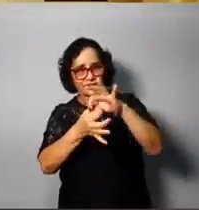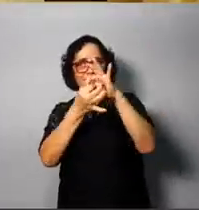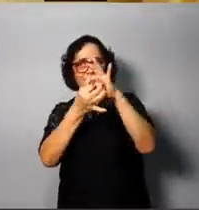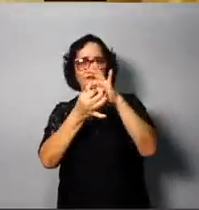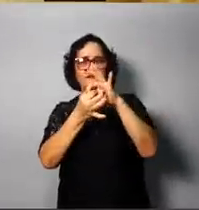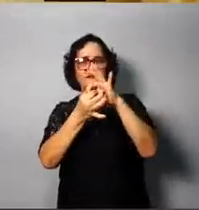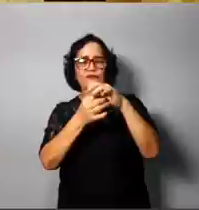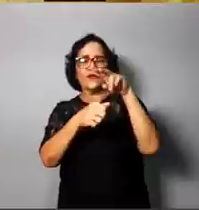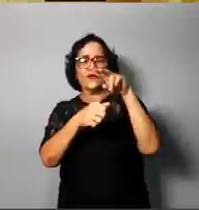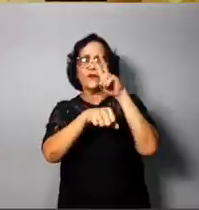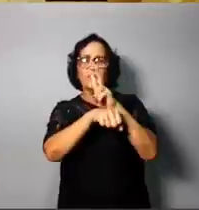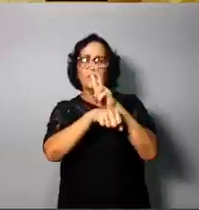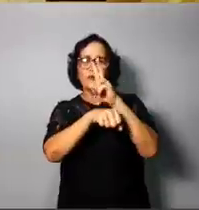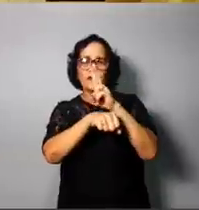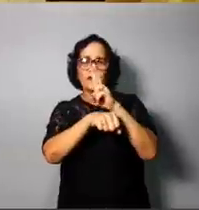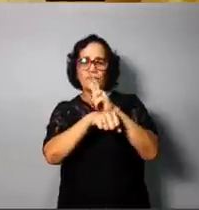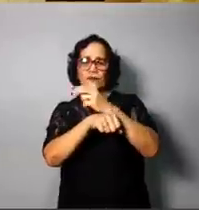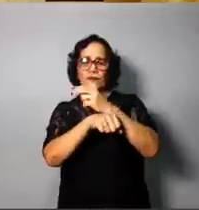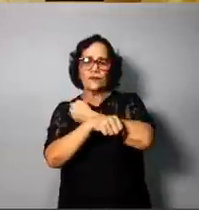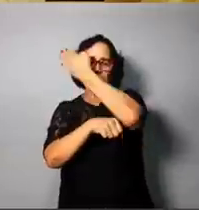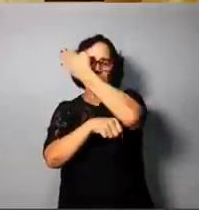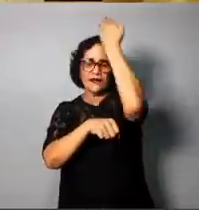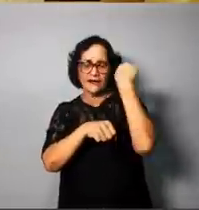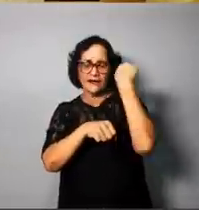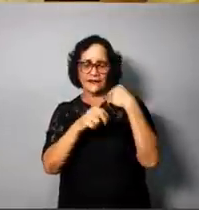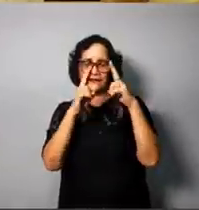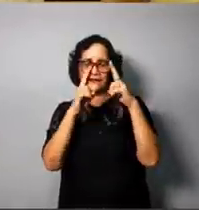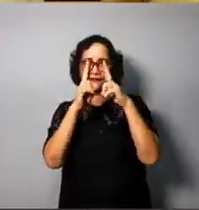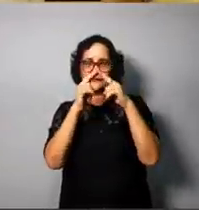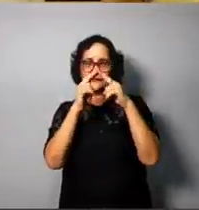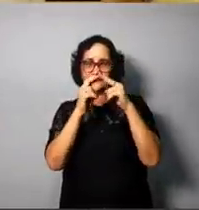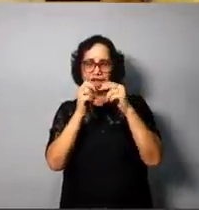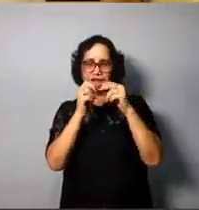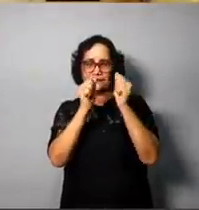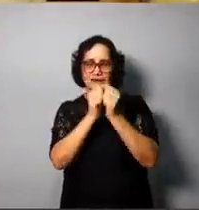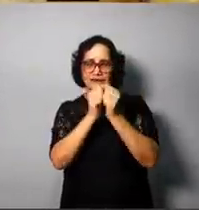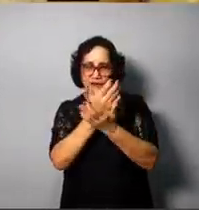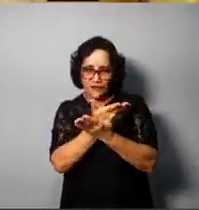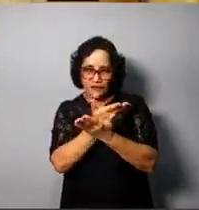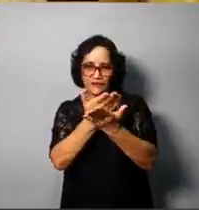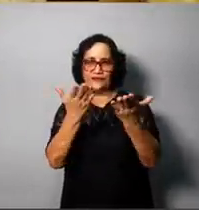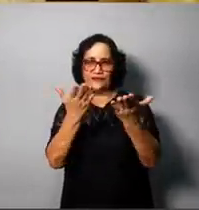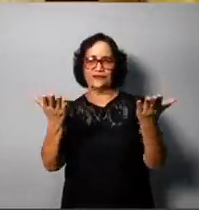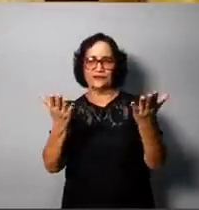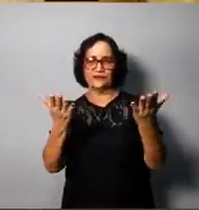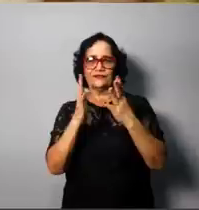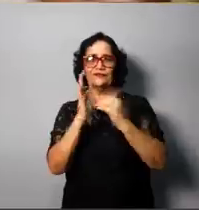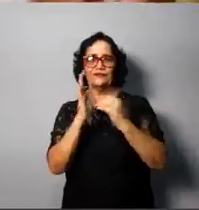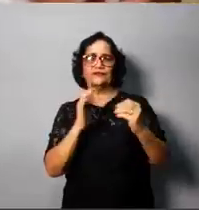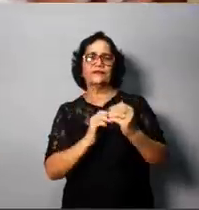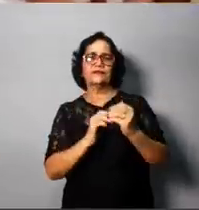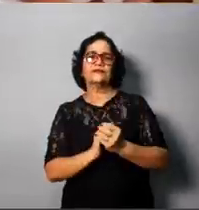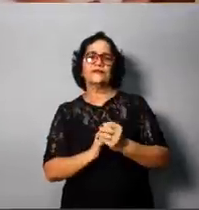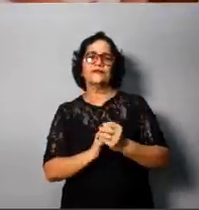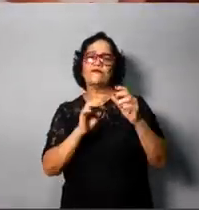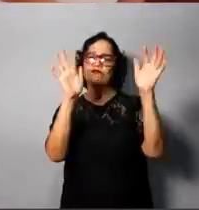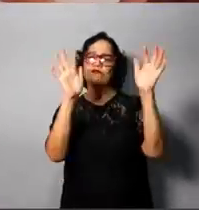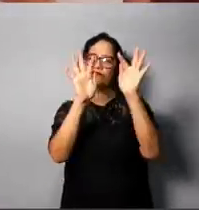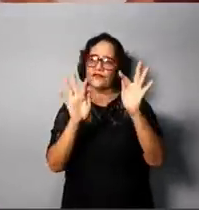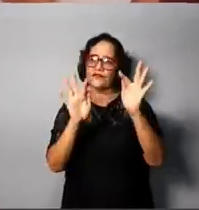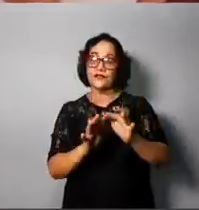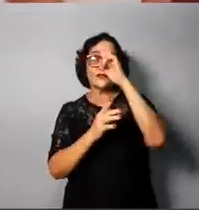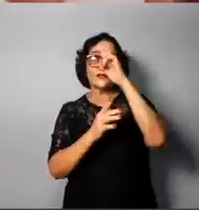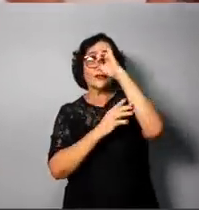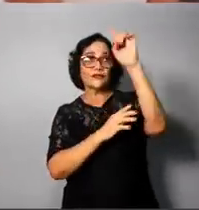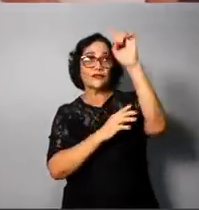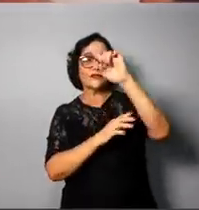a proteção de Nossa Senhora de Nazaré estejam sempre convosco. Bendito seja